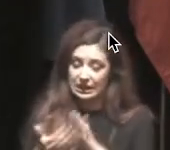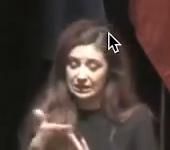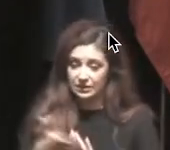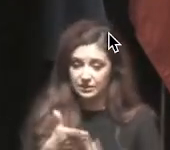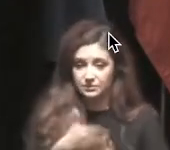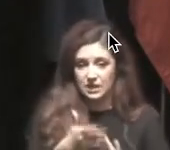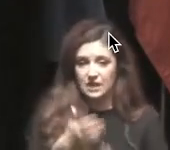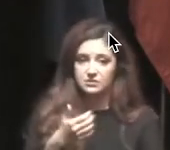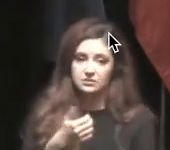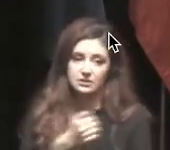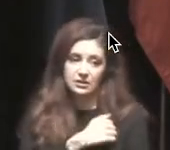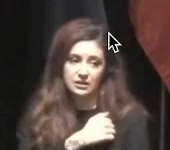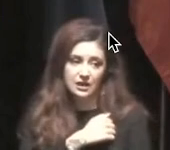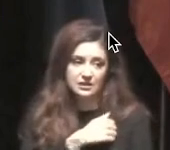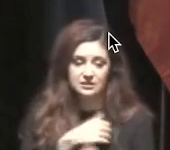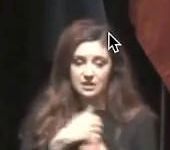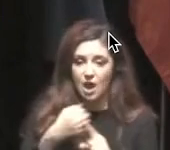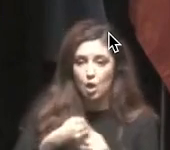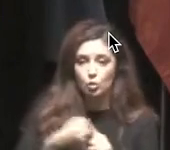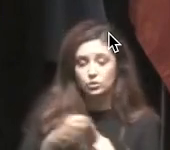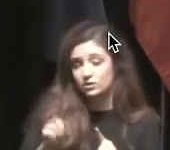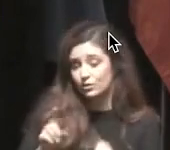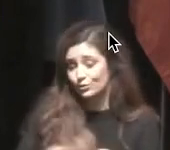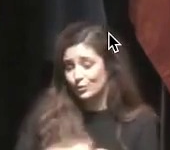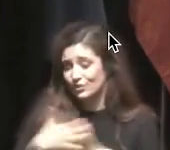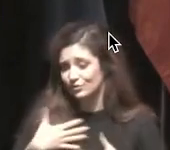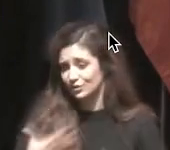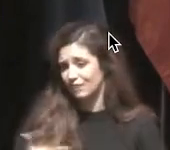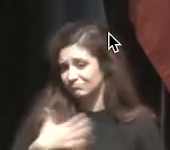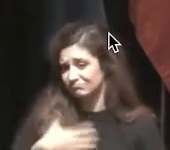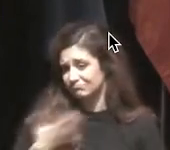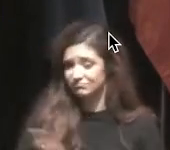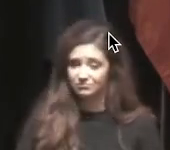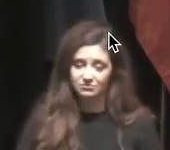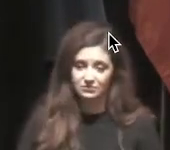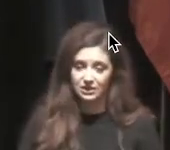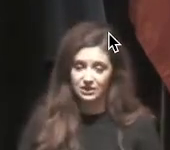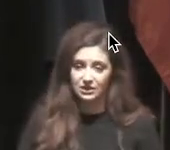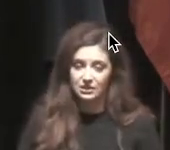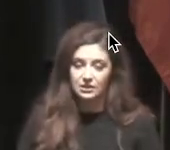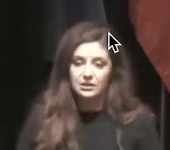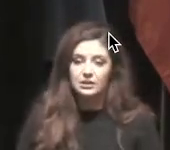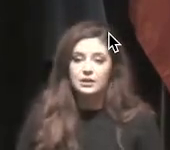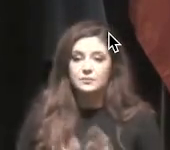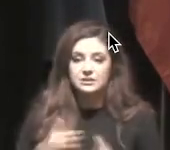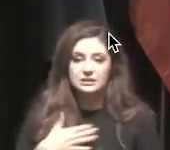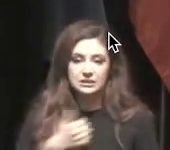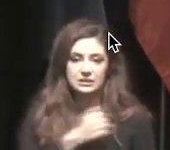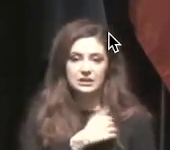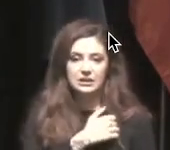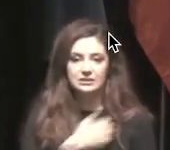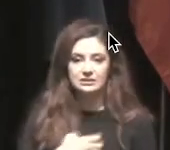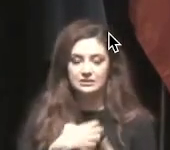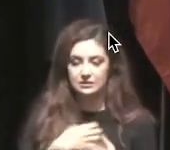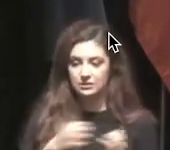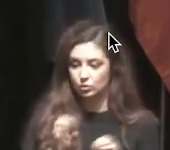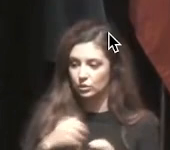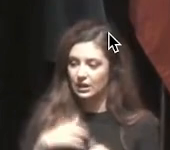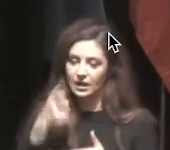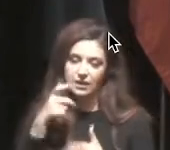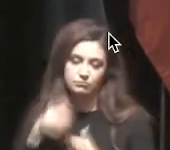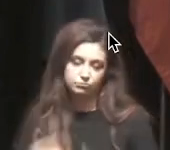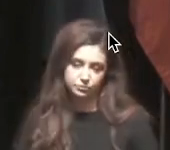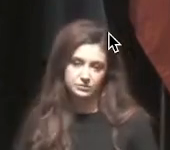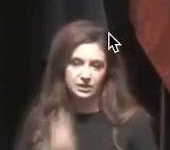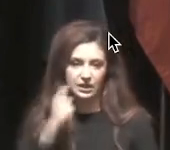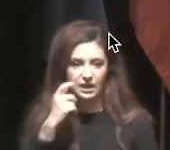habitação não foi combatida. Foi por falta de vontade. Lisboa tem de ser uma casa que todos sintam como sua. Os que aqui nasceram e os que